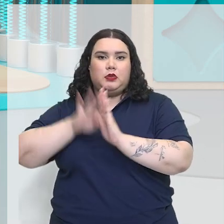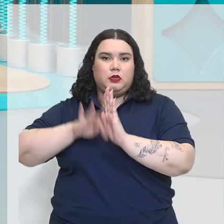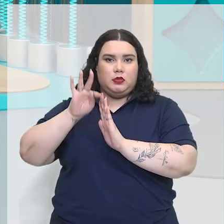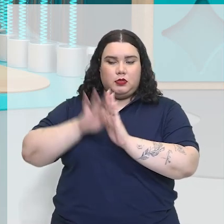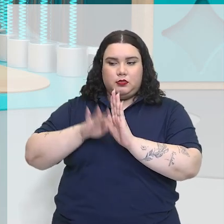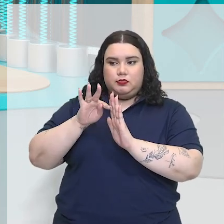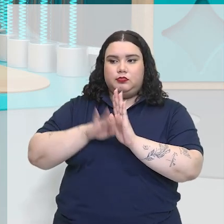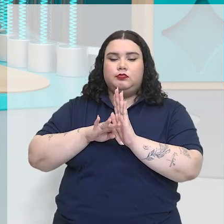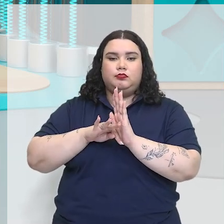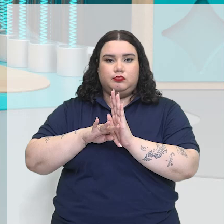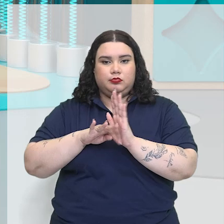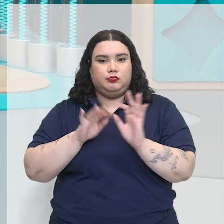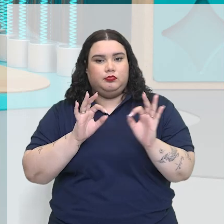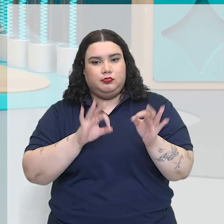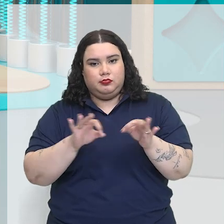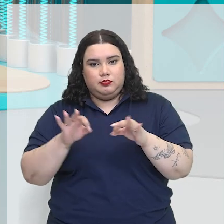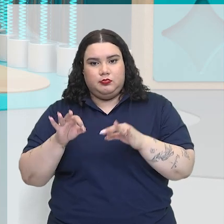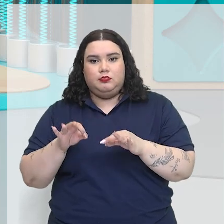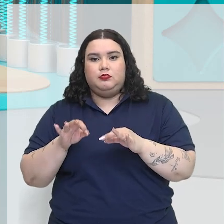referência